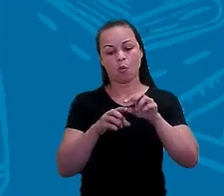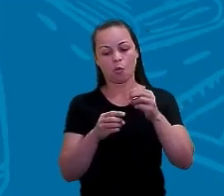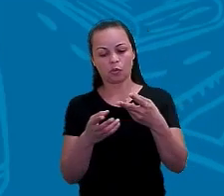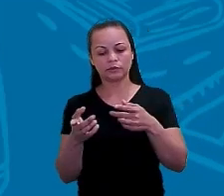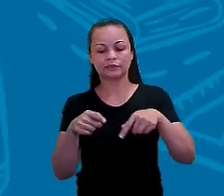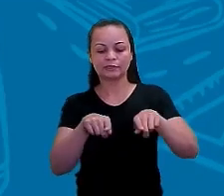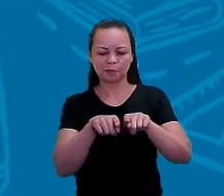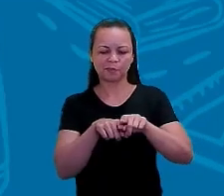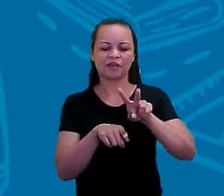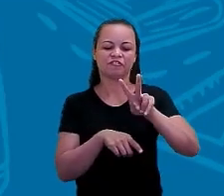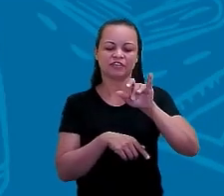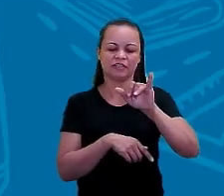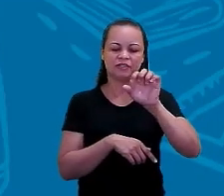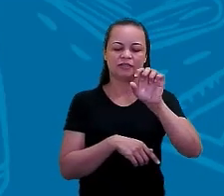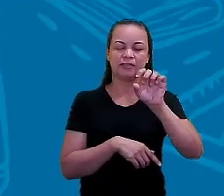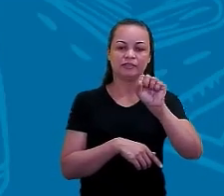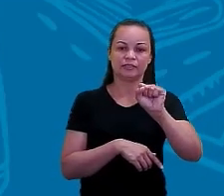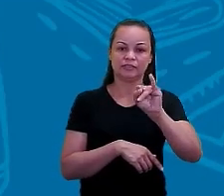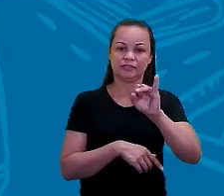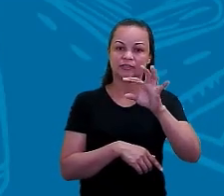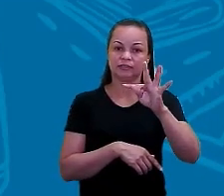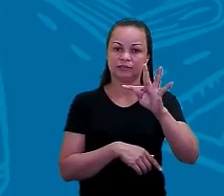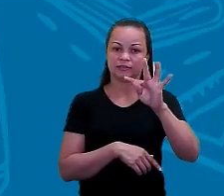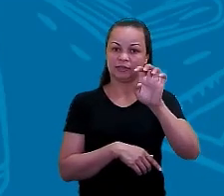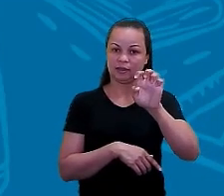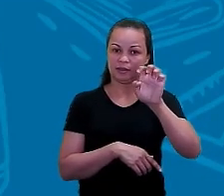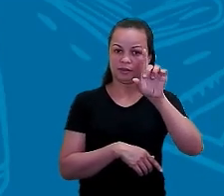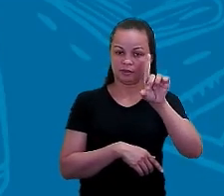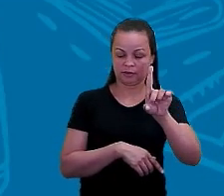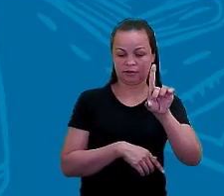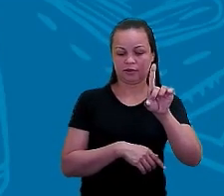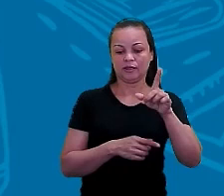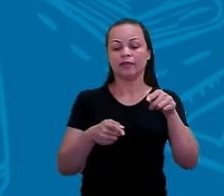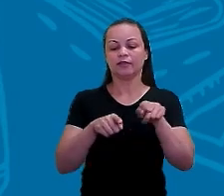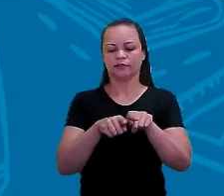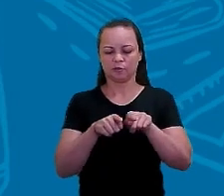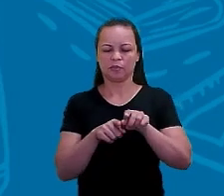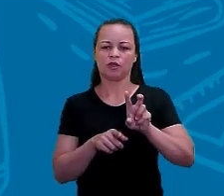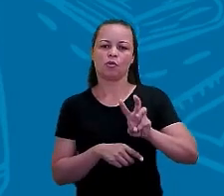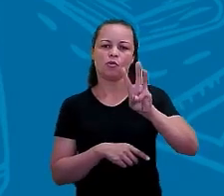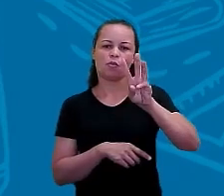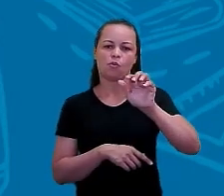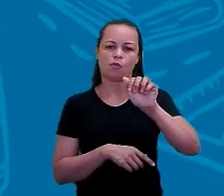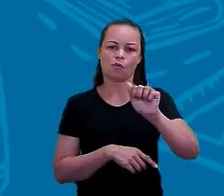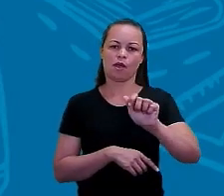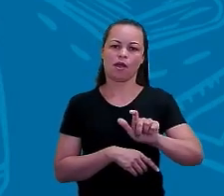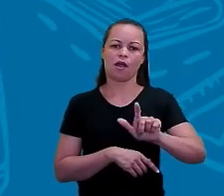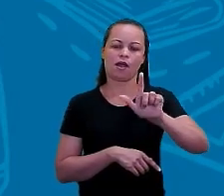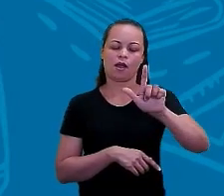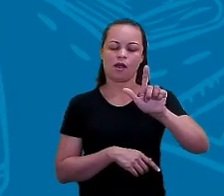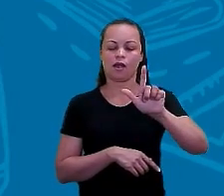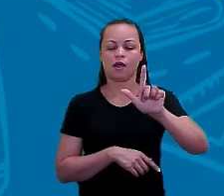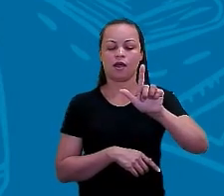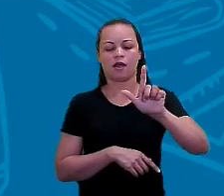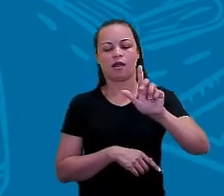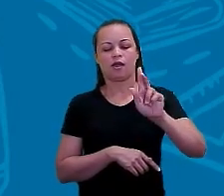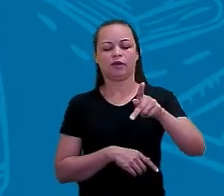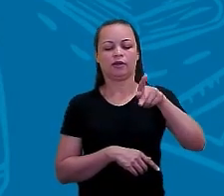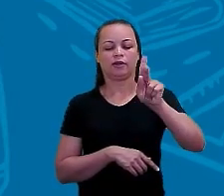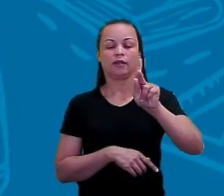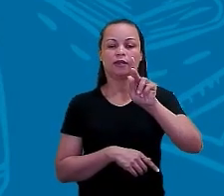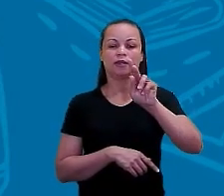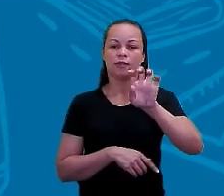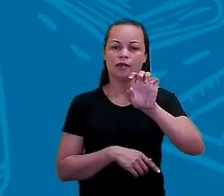walked around it. Ele também disse que no last July, que é no julho